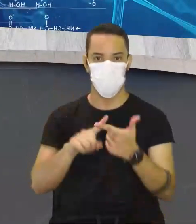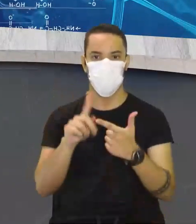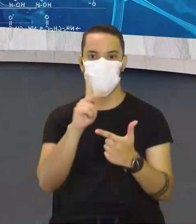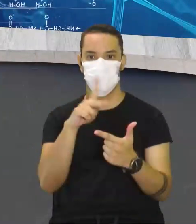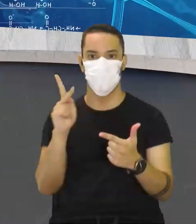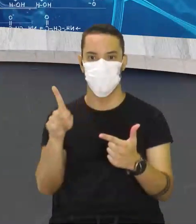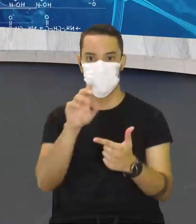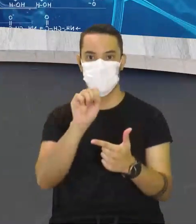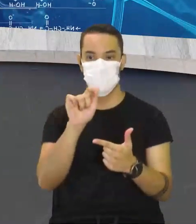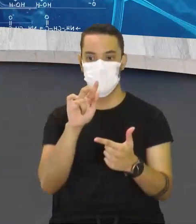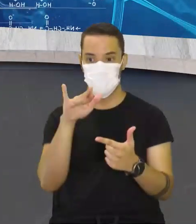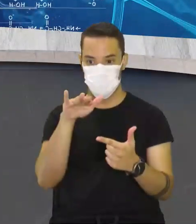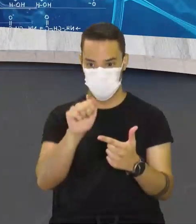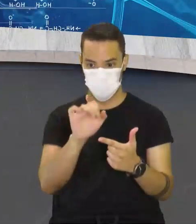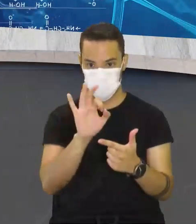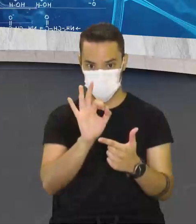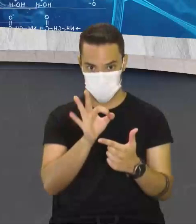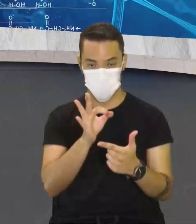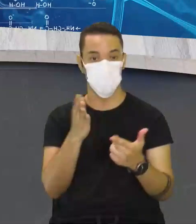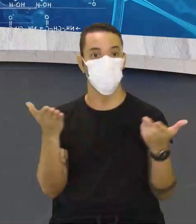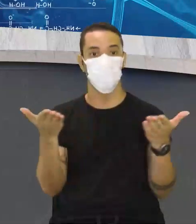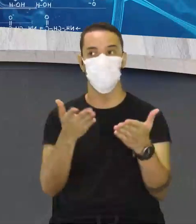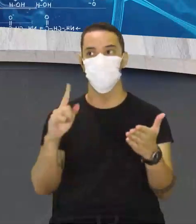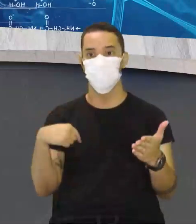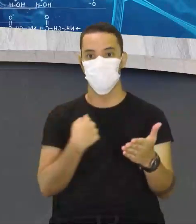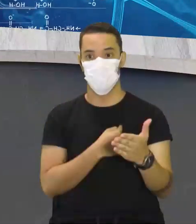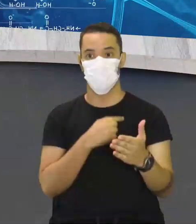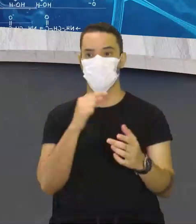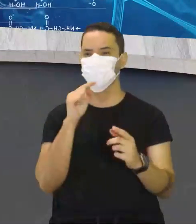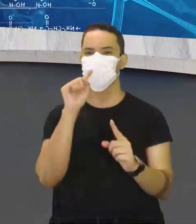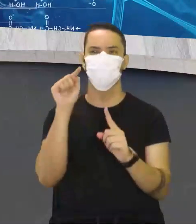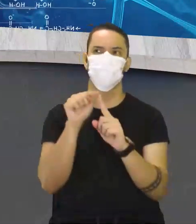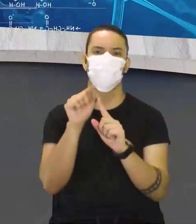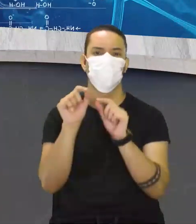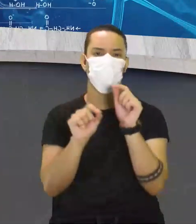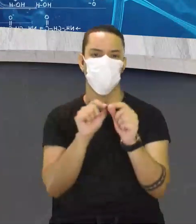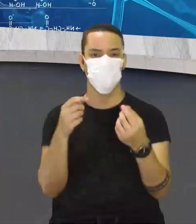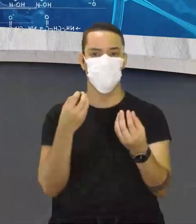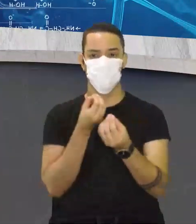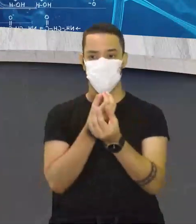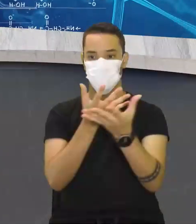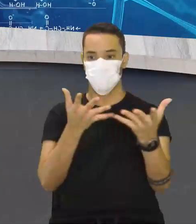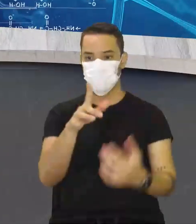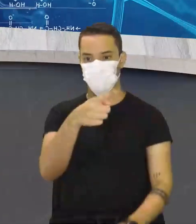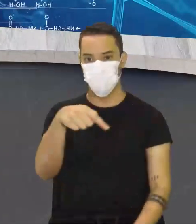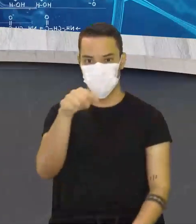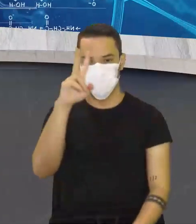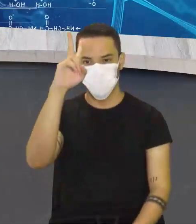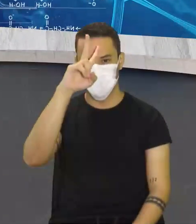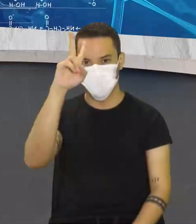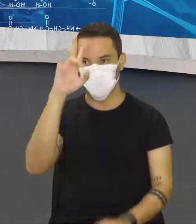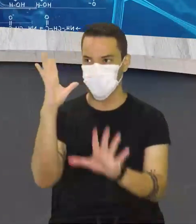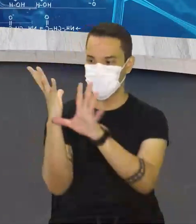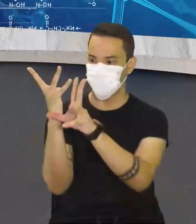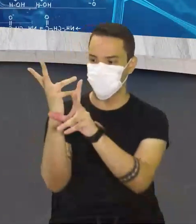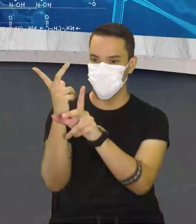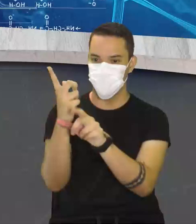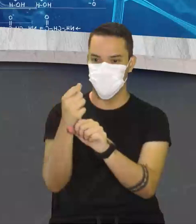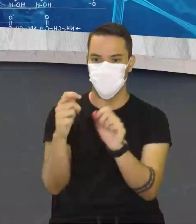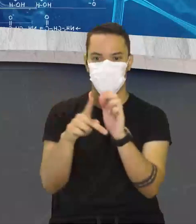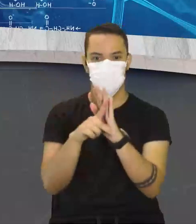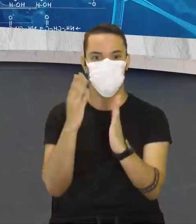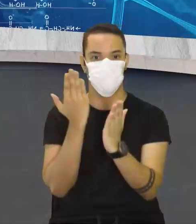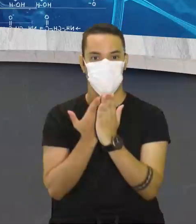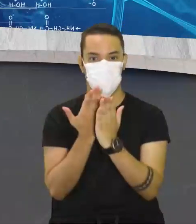é? Isso. E nós estamos aqui disponíveis agora, levando para você aquela revisão